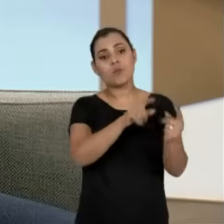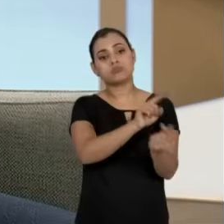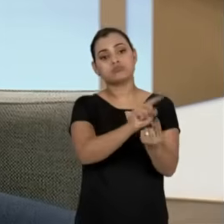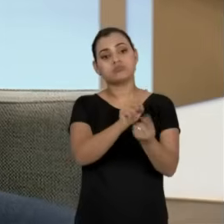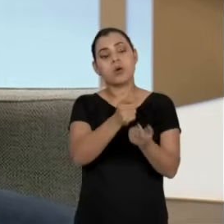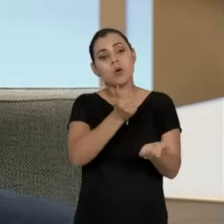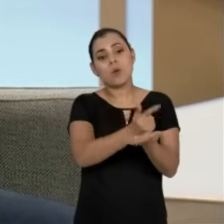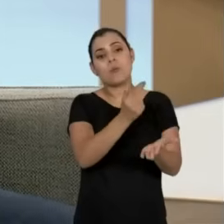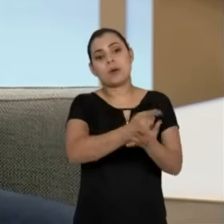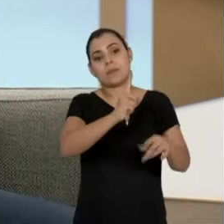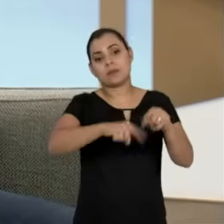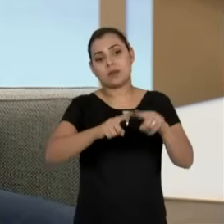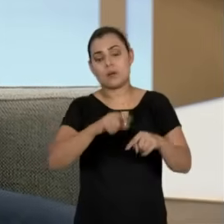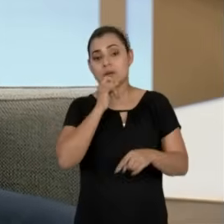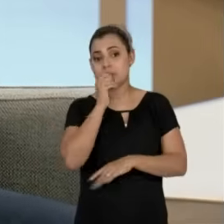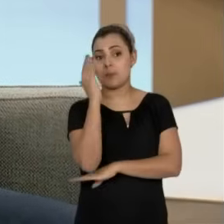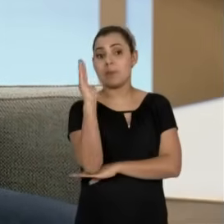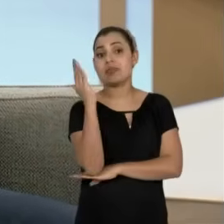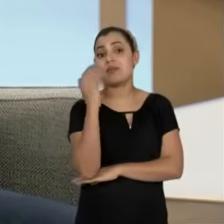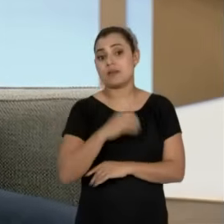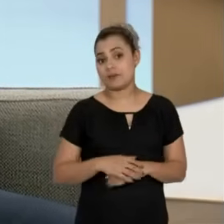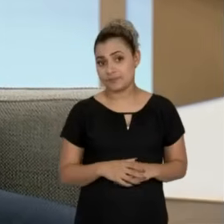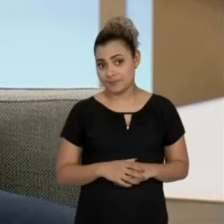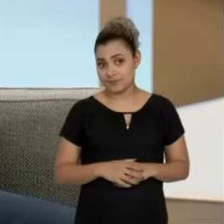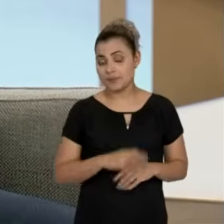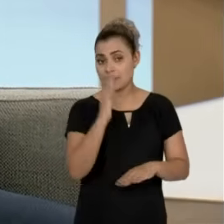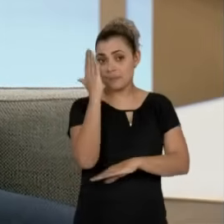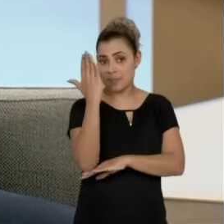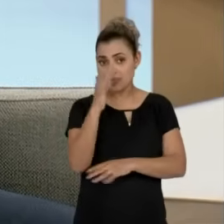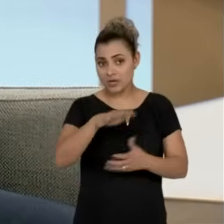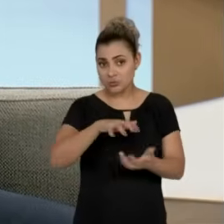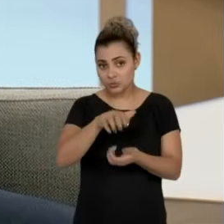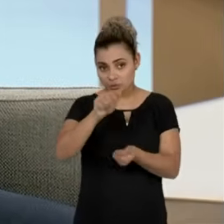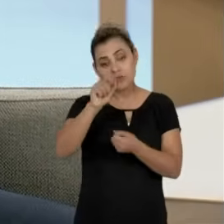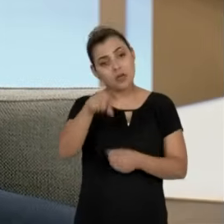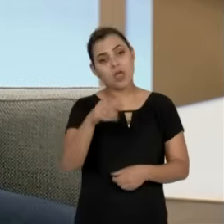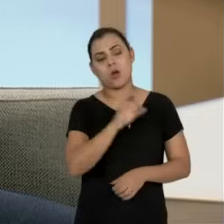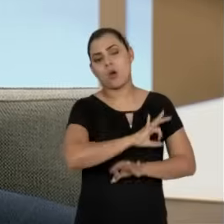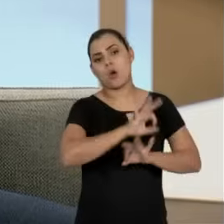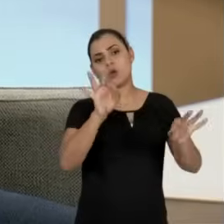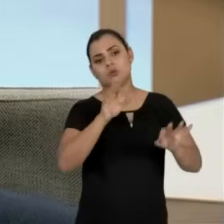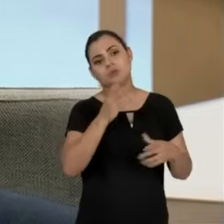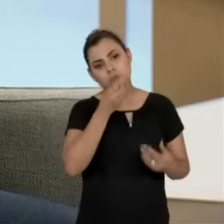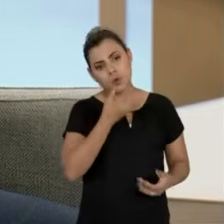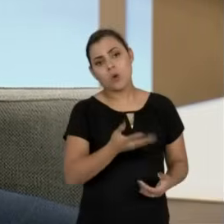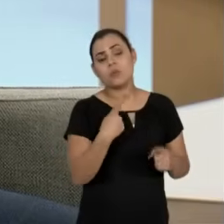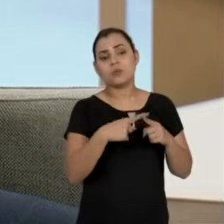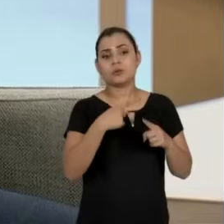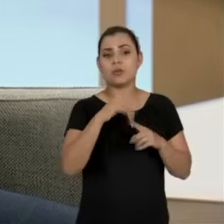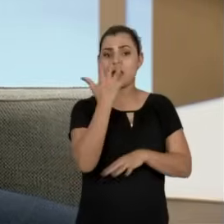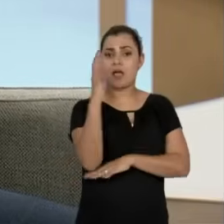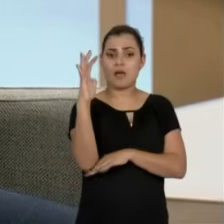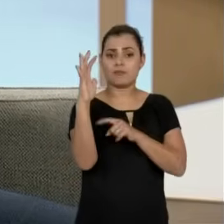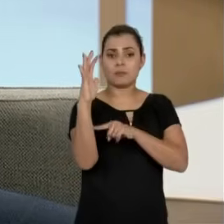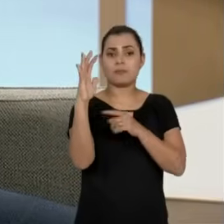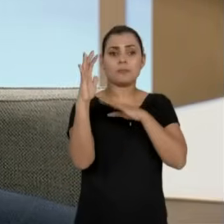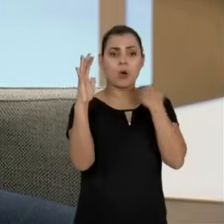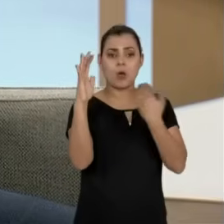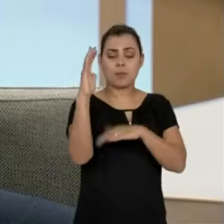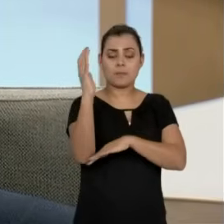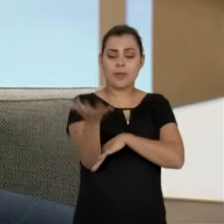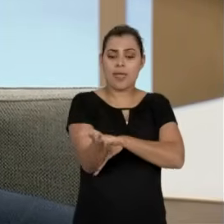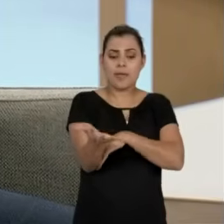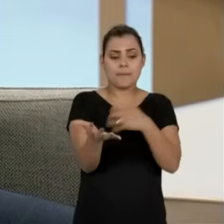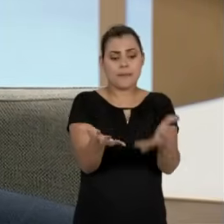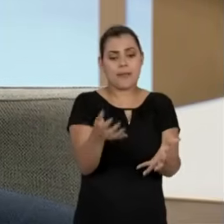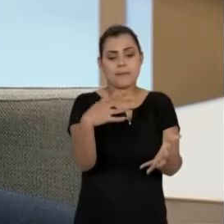se uma madeira, por exemplo, a madeira sustentável é um ótimo negócio. Por quê? Porque as árvores morrem. Então, se você fizer uma exploração de